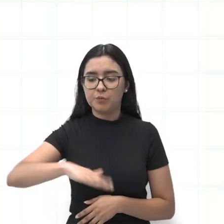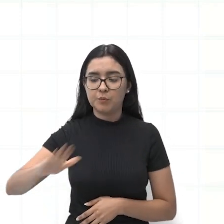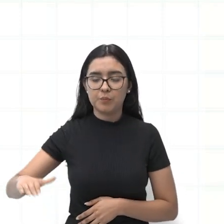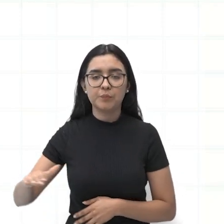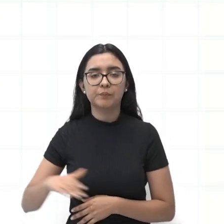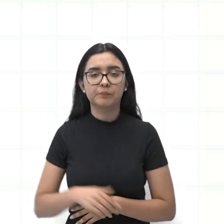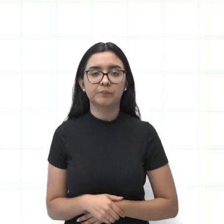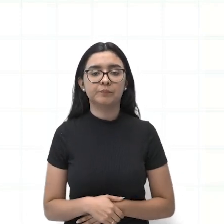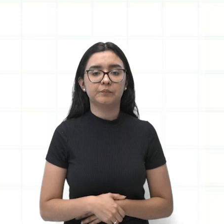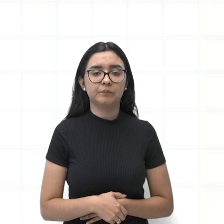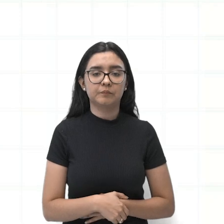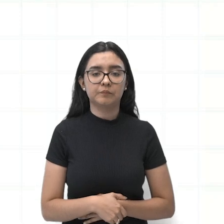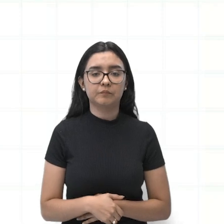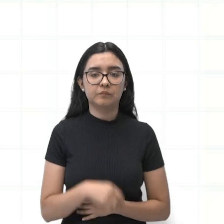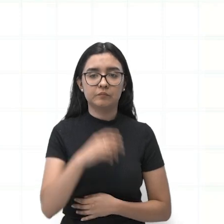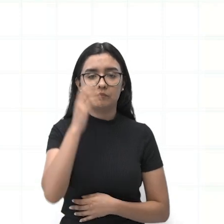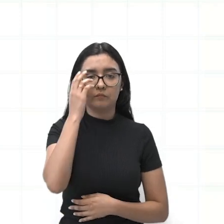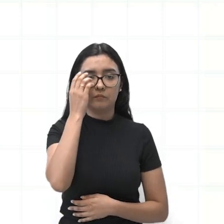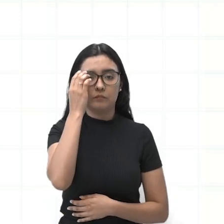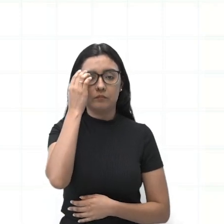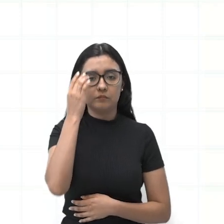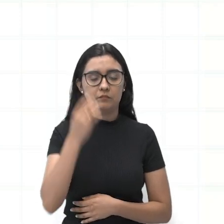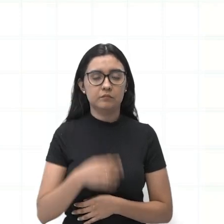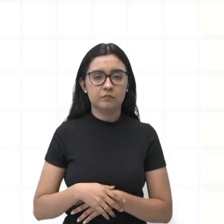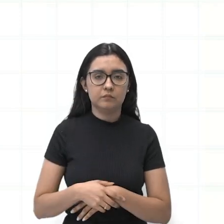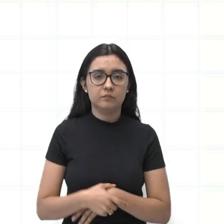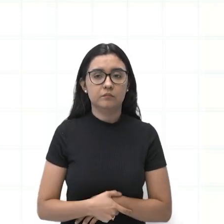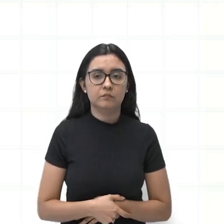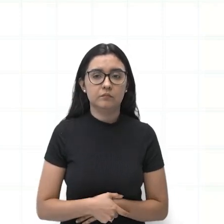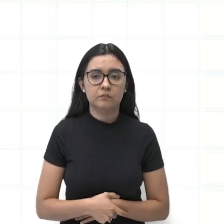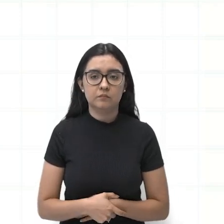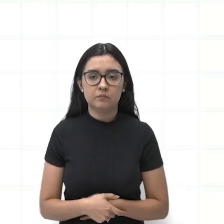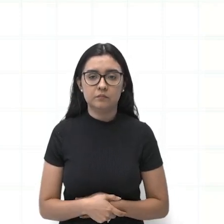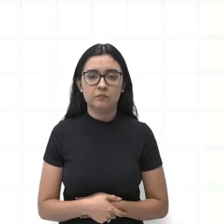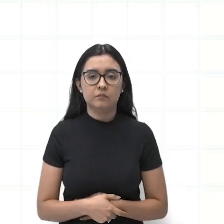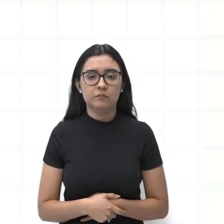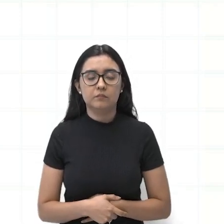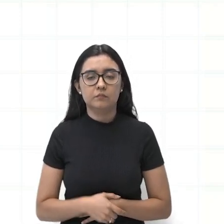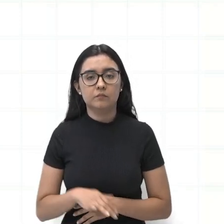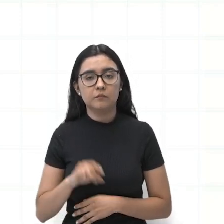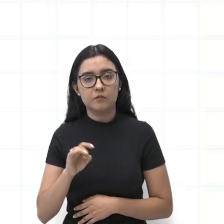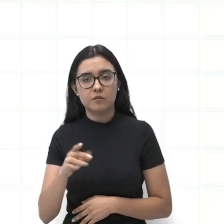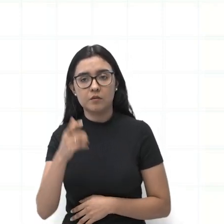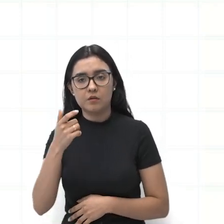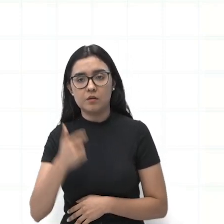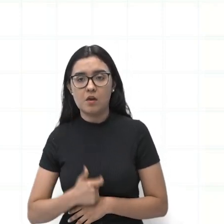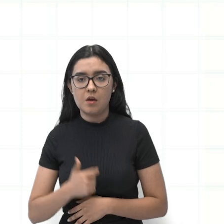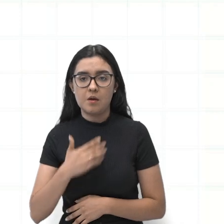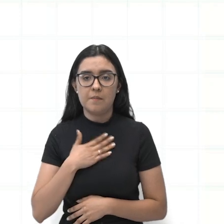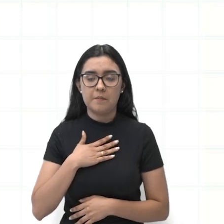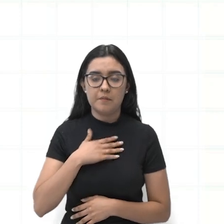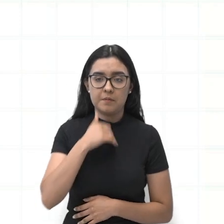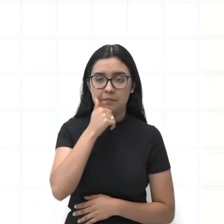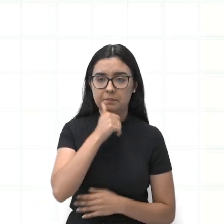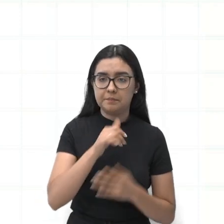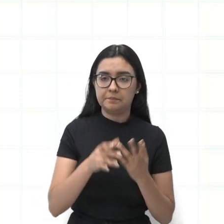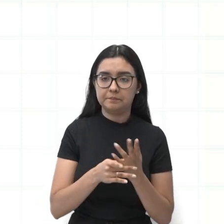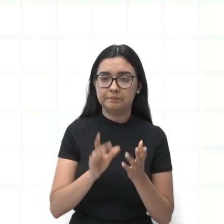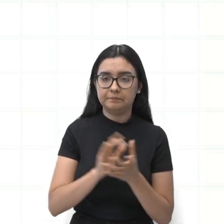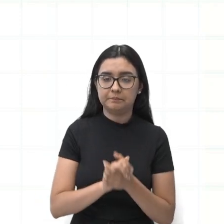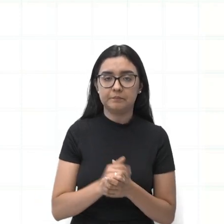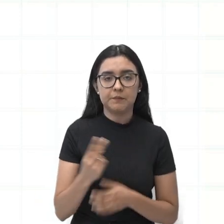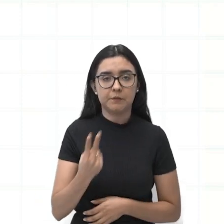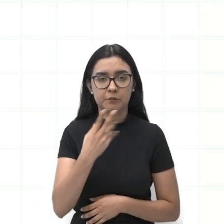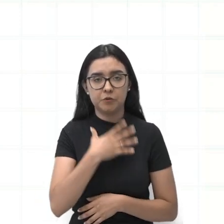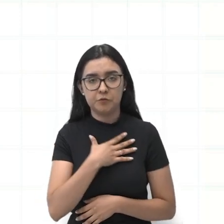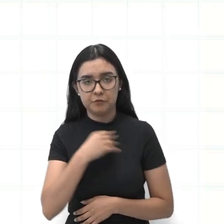Sem especificar. It's just me, my wife, and our 2 kids. São apenas eu, minha esposa e